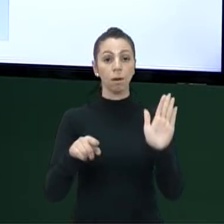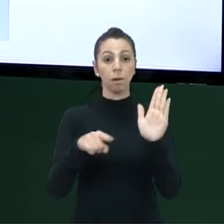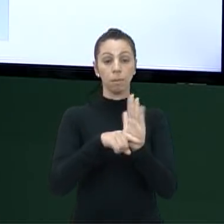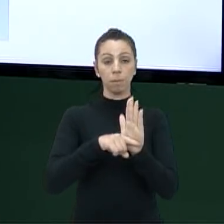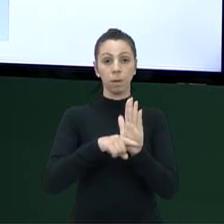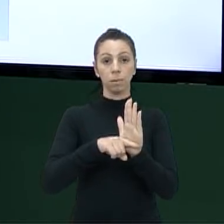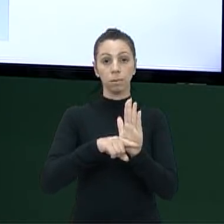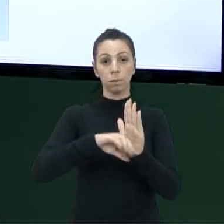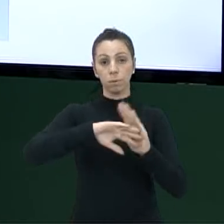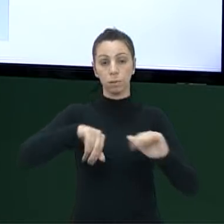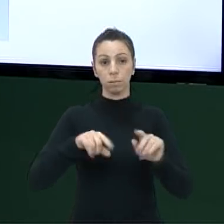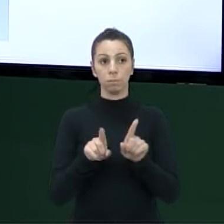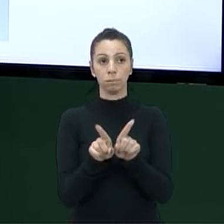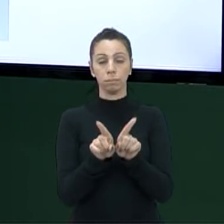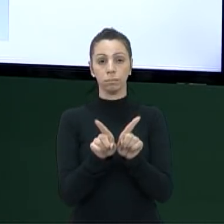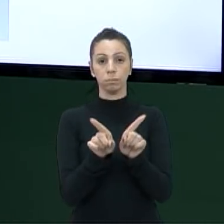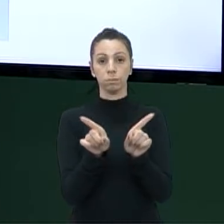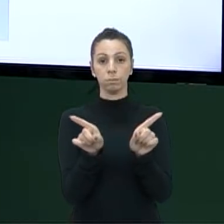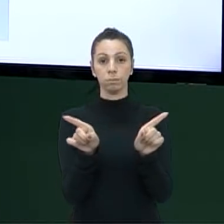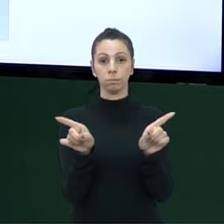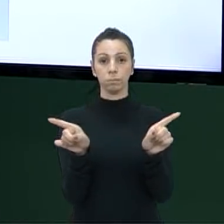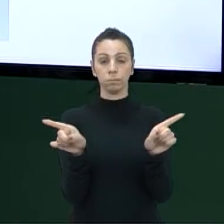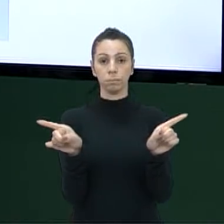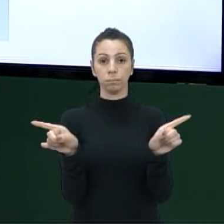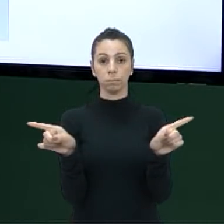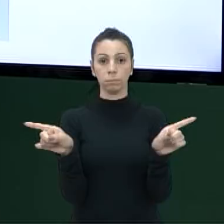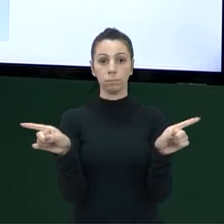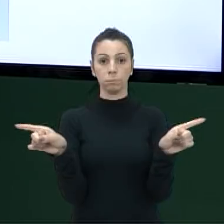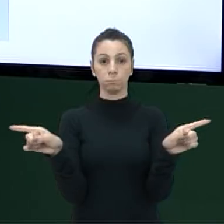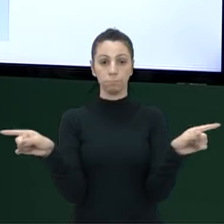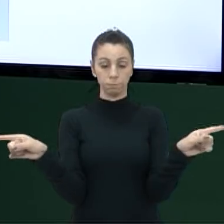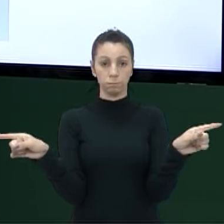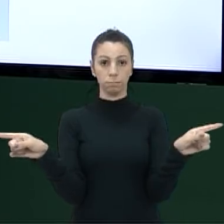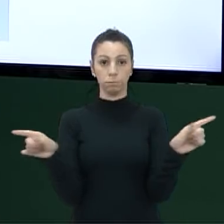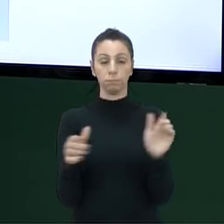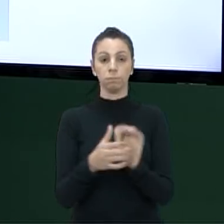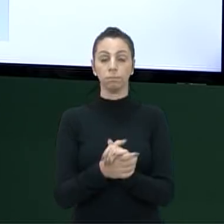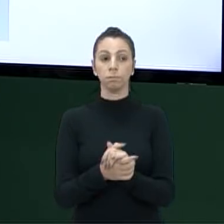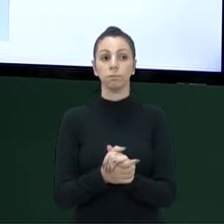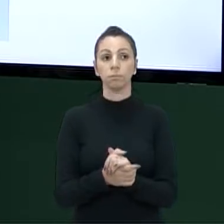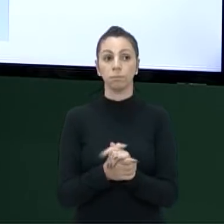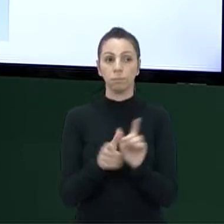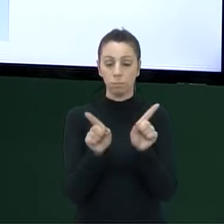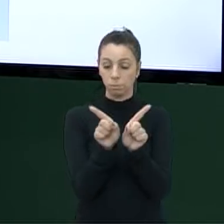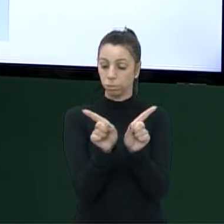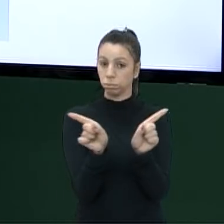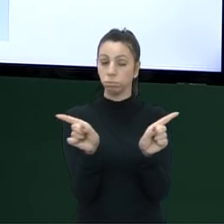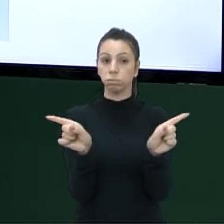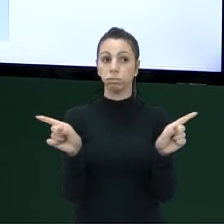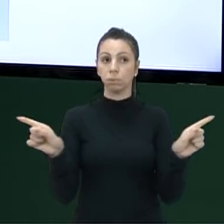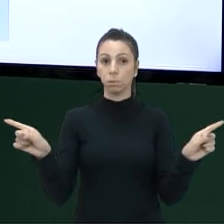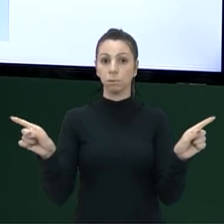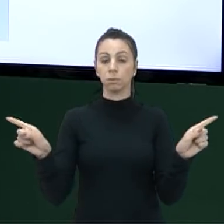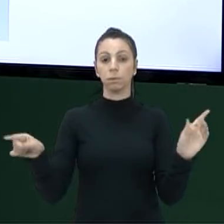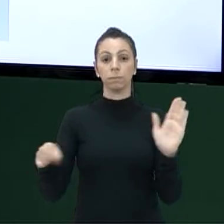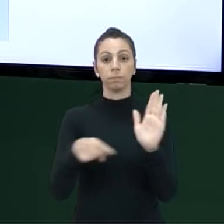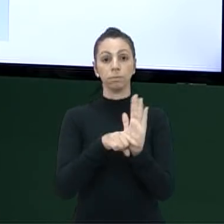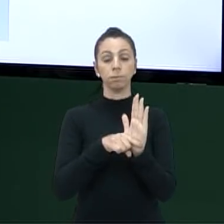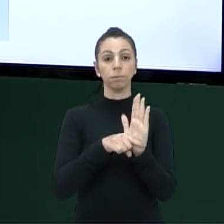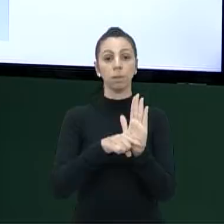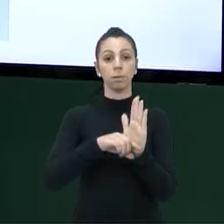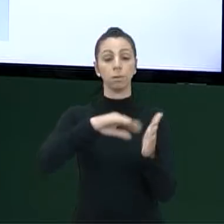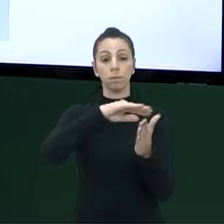você tem vetores que estão na mesma direção, só sentidos opostos, certo? Estão na mesma linha, só sentidos opostos. O que você faz? Você